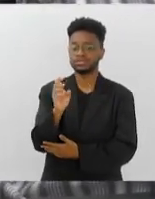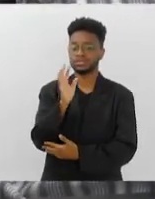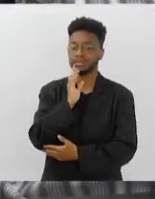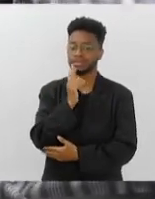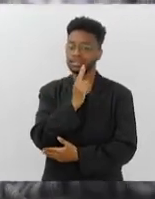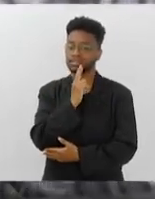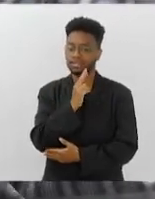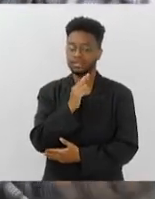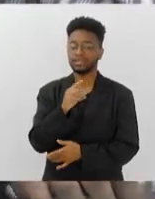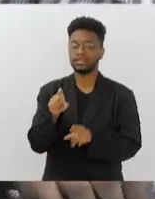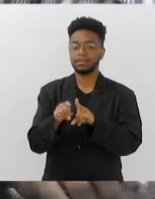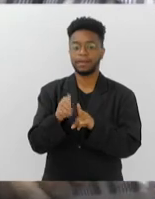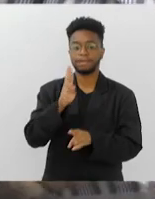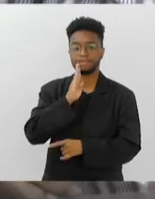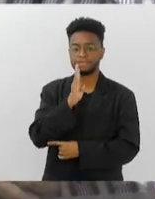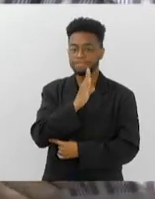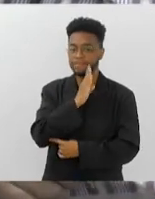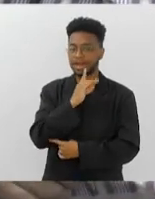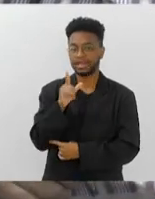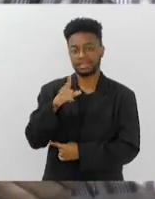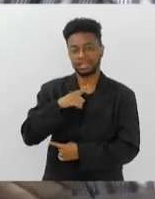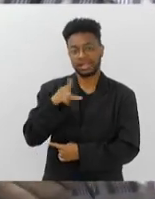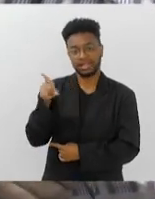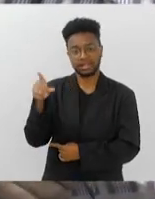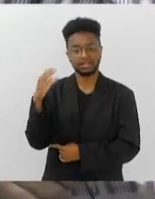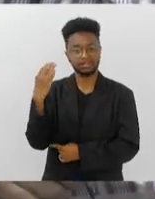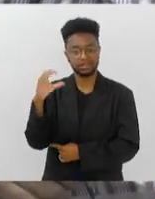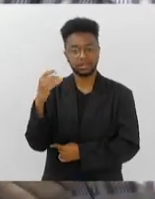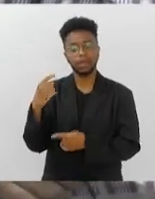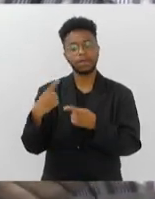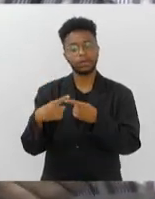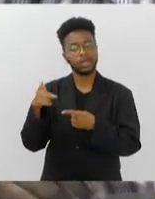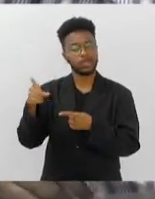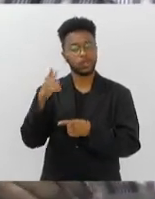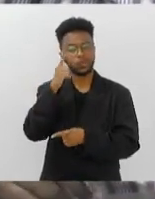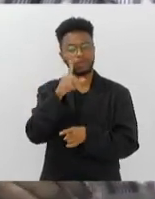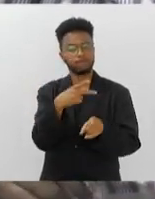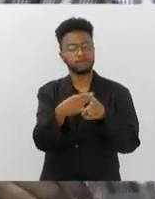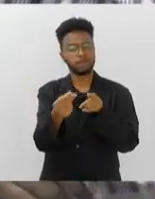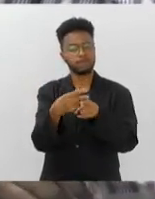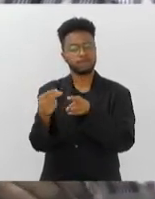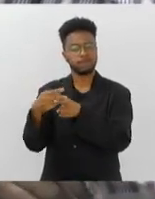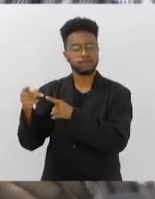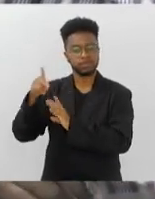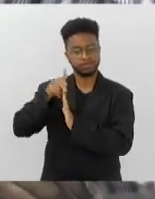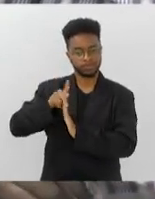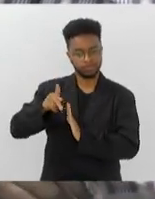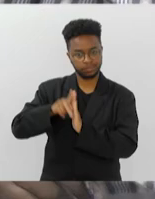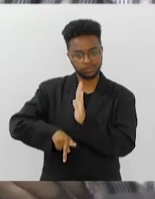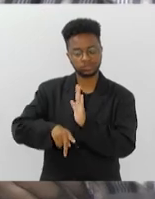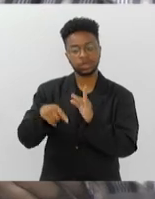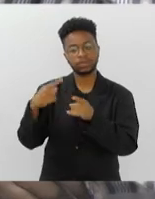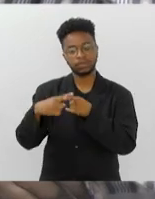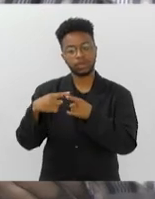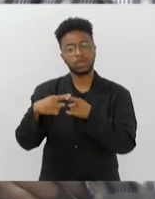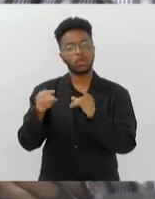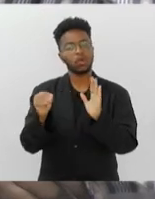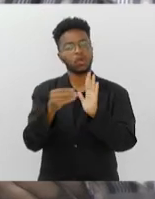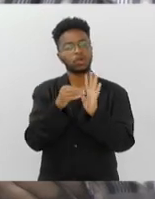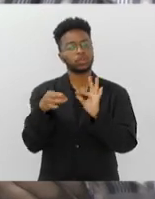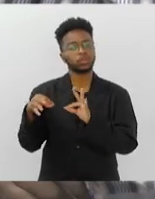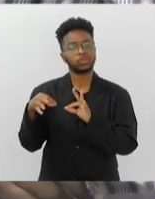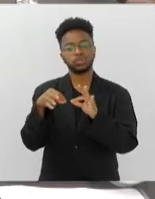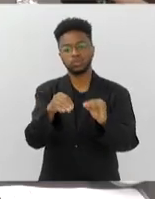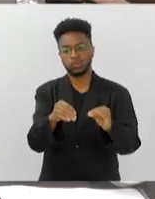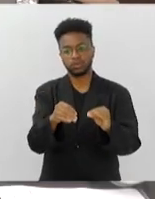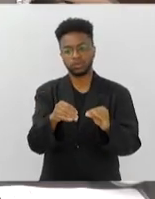restaurantes e bares. Vão tornar um recordista de projetos aqui, transformando cada um deles em...